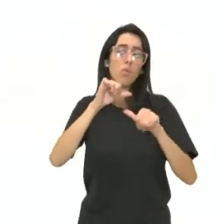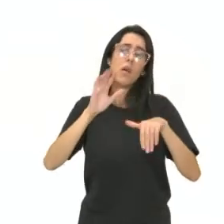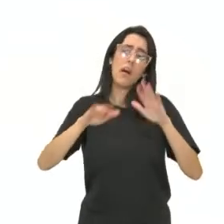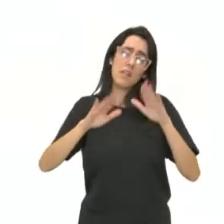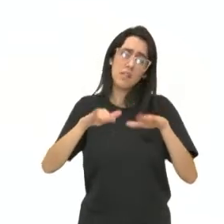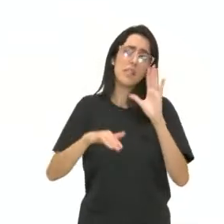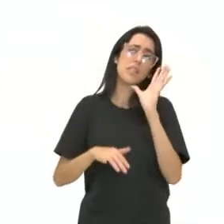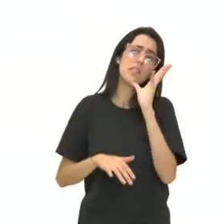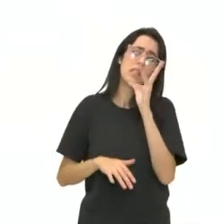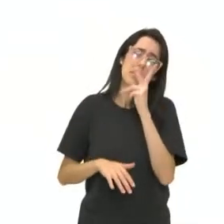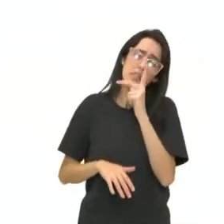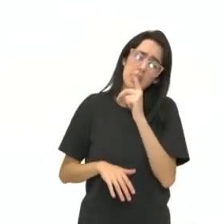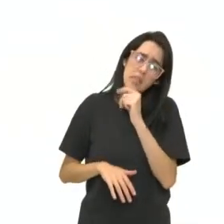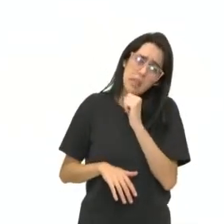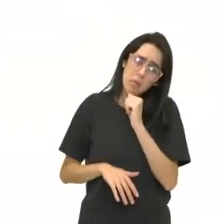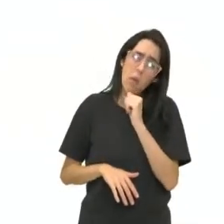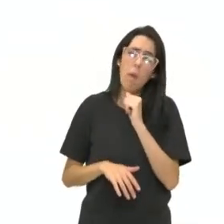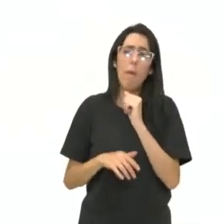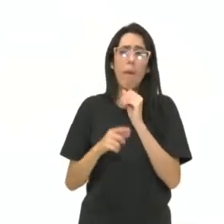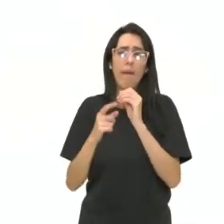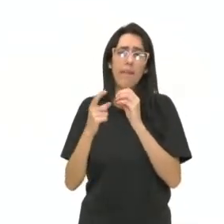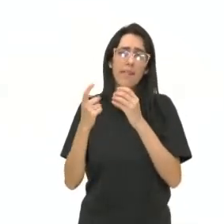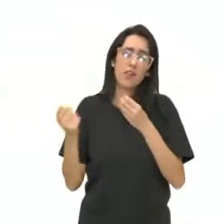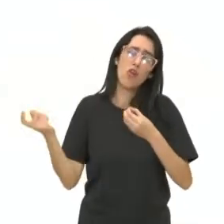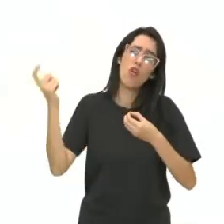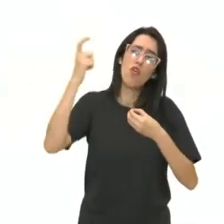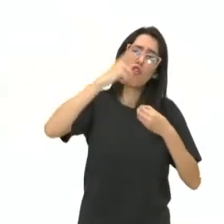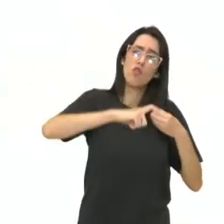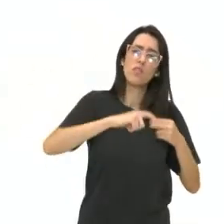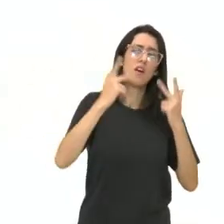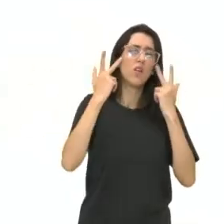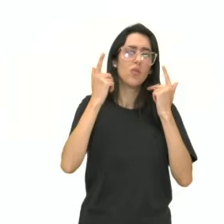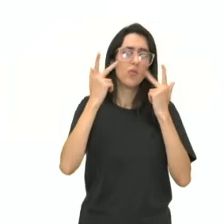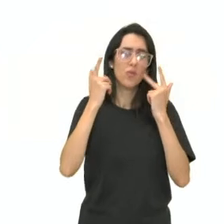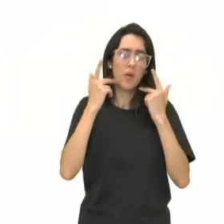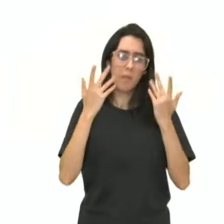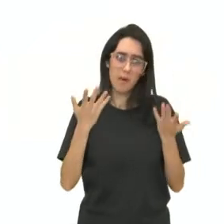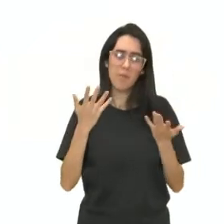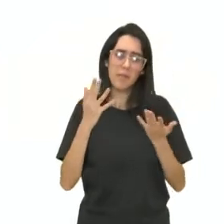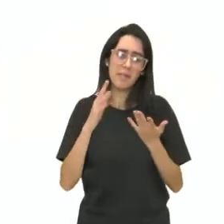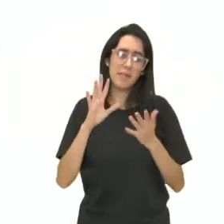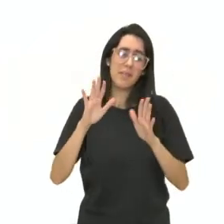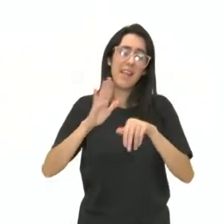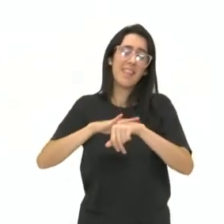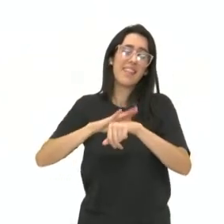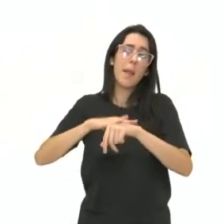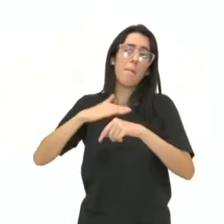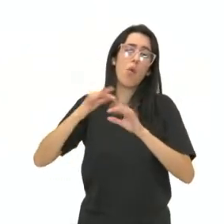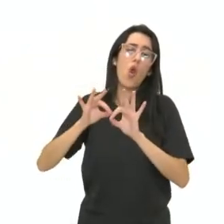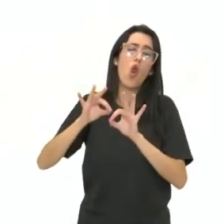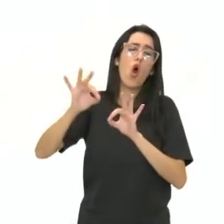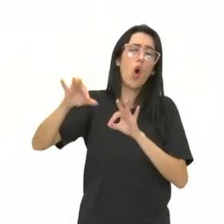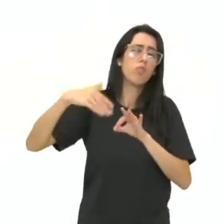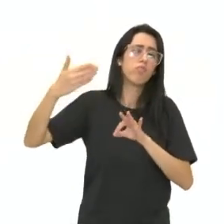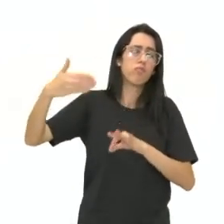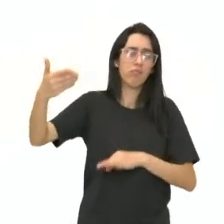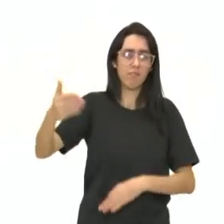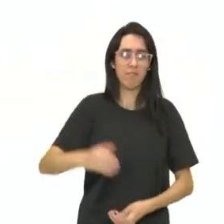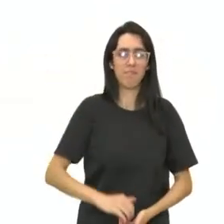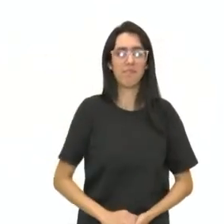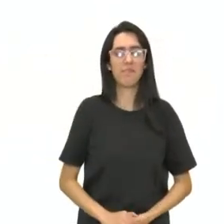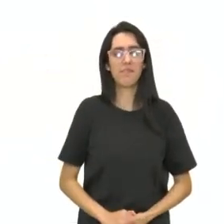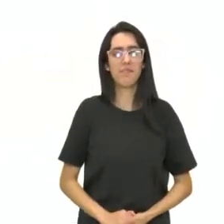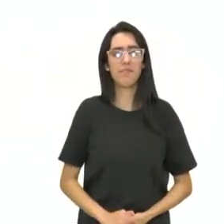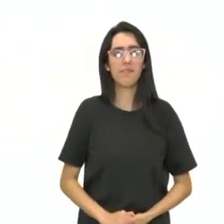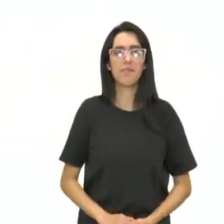um pouco aí para não ser mais avaricioso. Aí depois nós